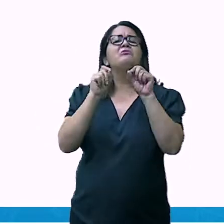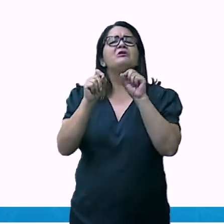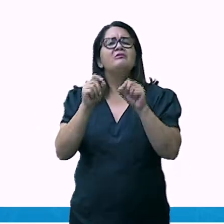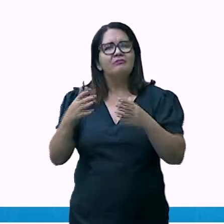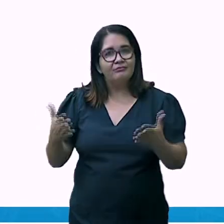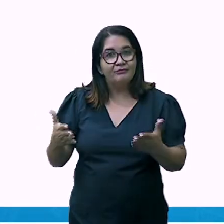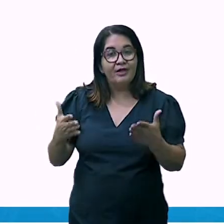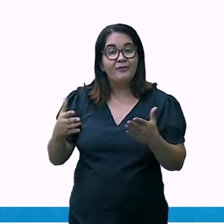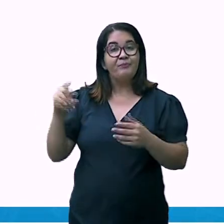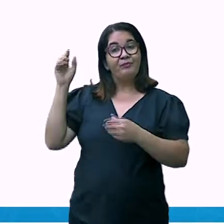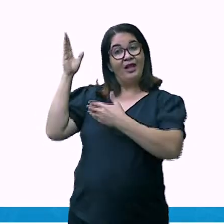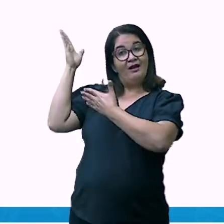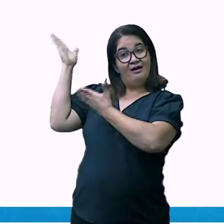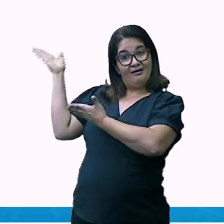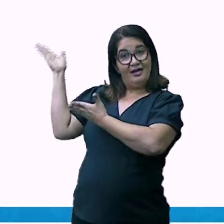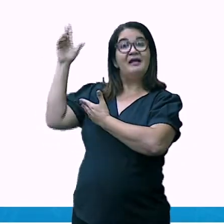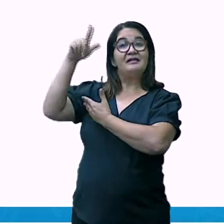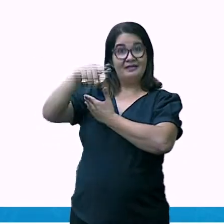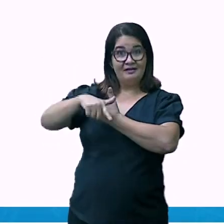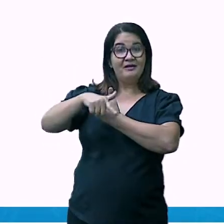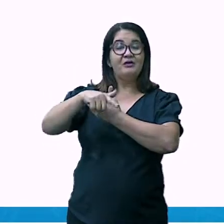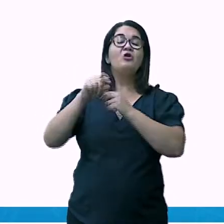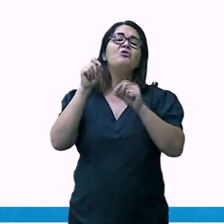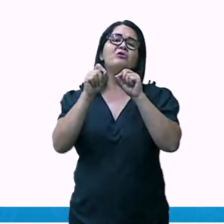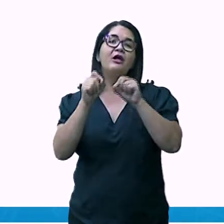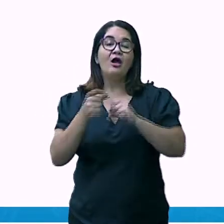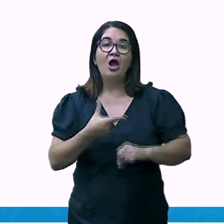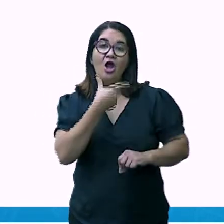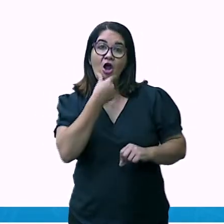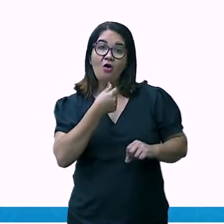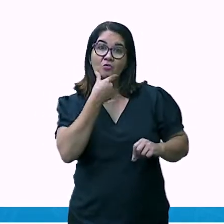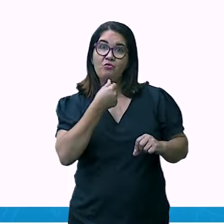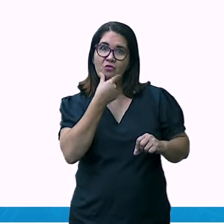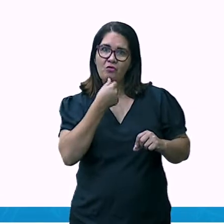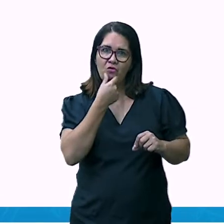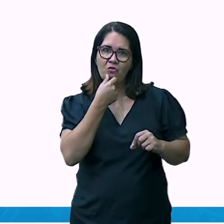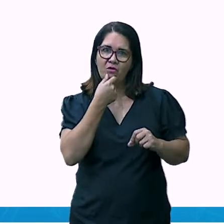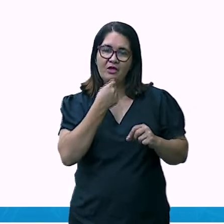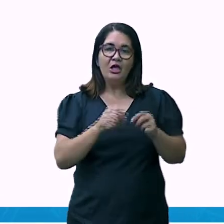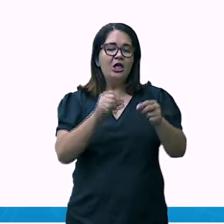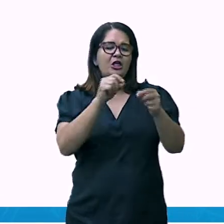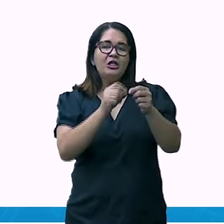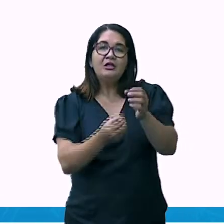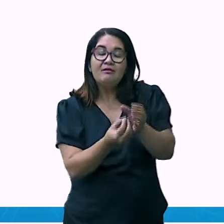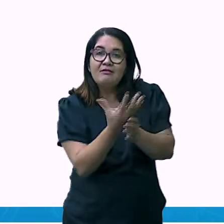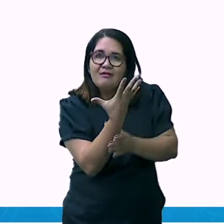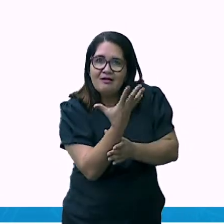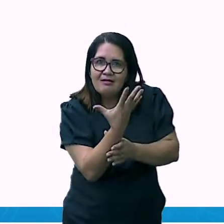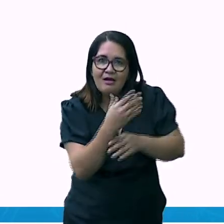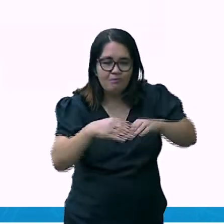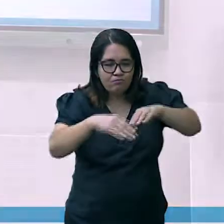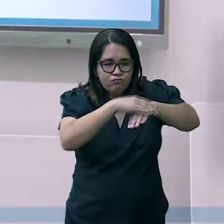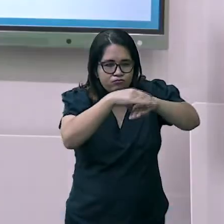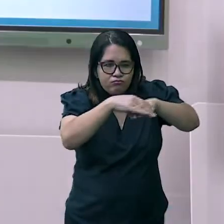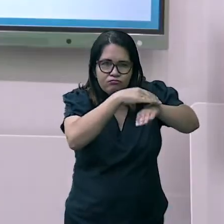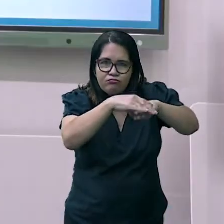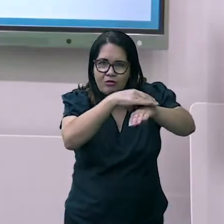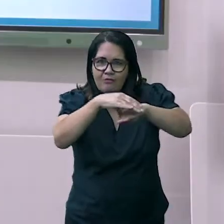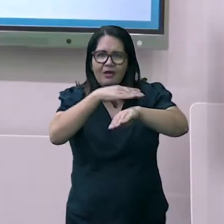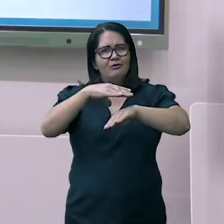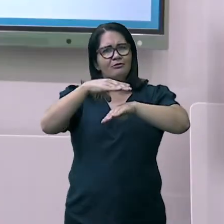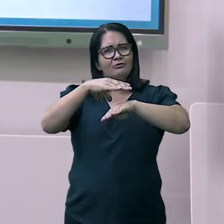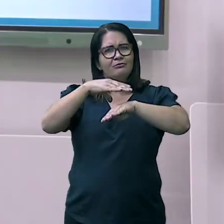profissão são os sapateiros. Eu tive a oportunidade de ver alguns vídeos de confecção de